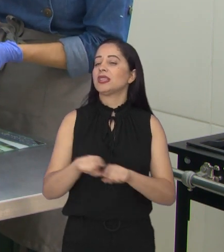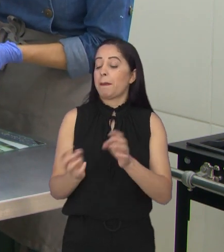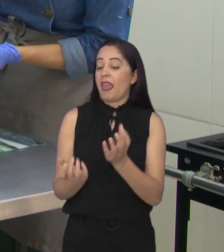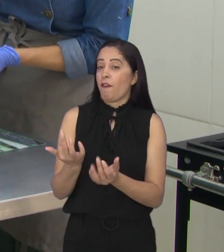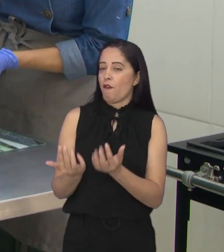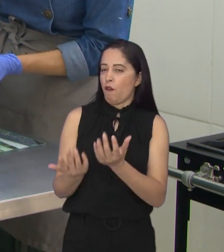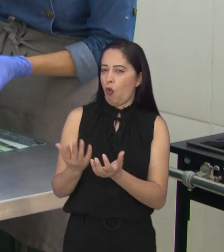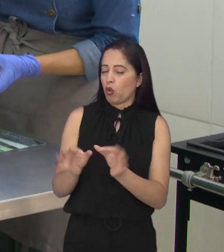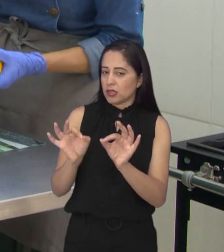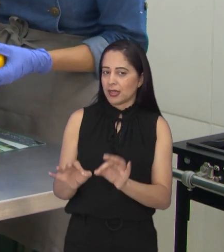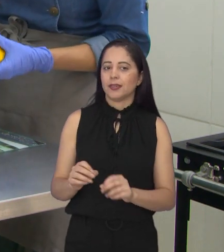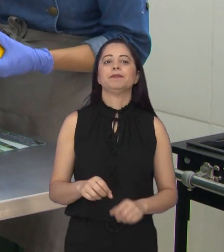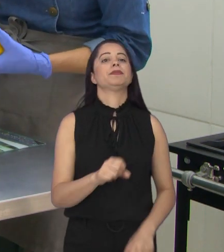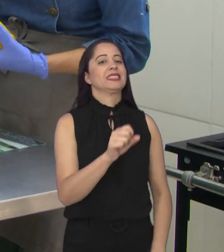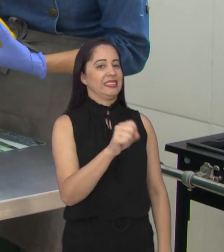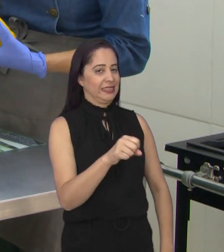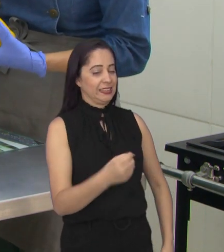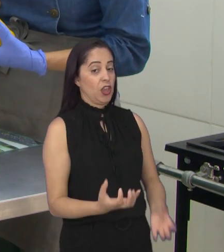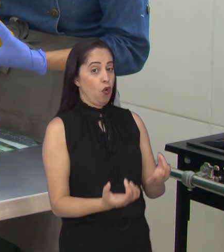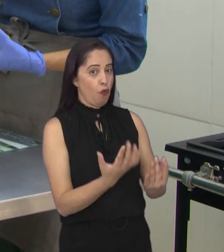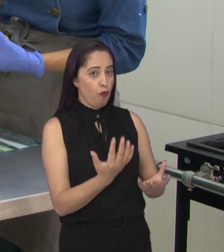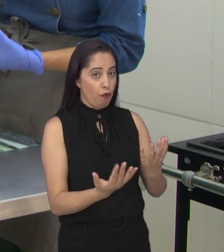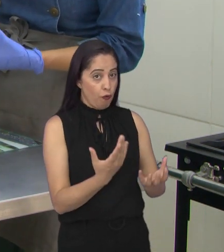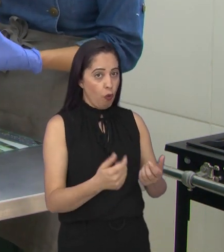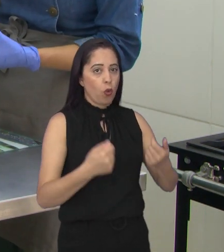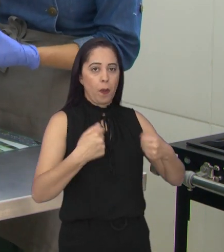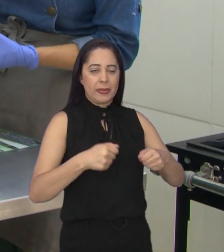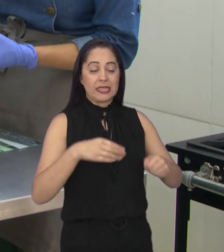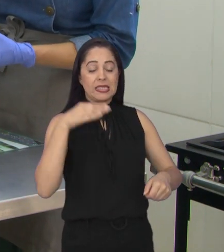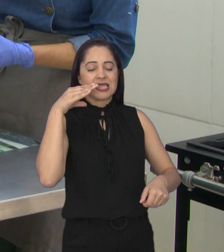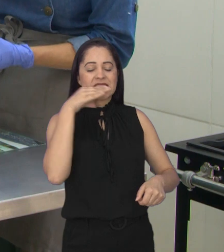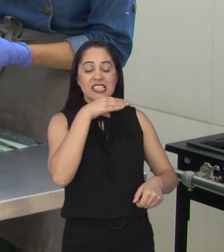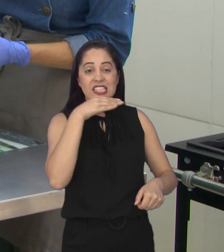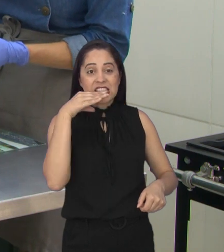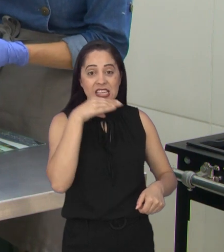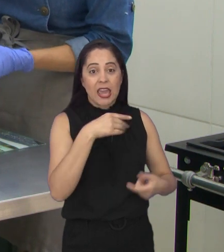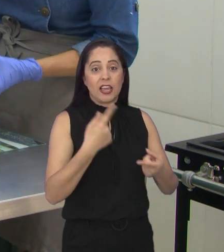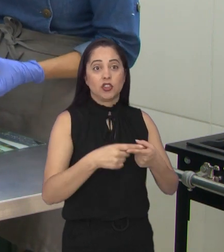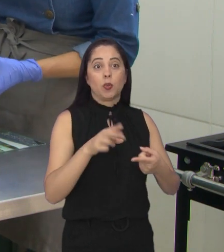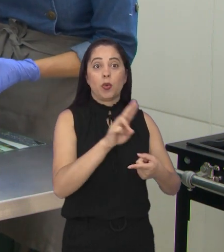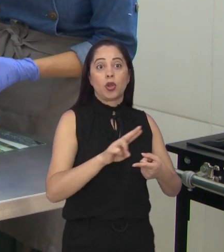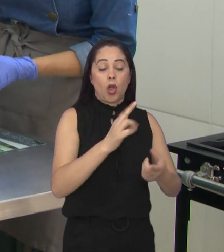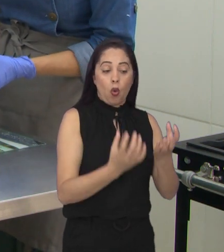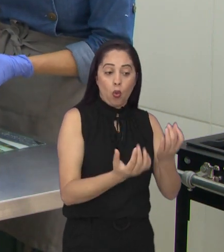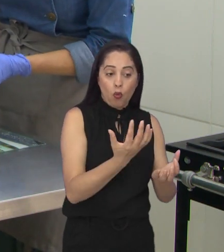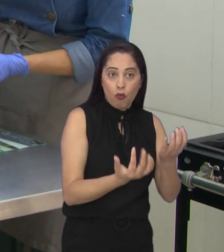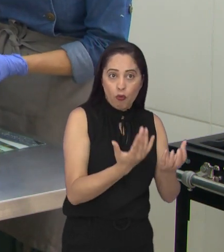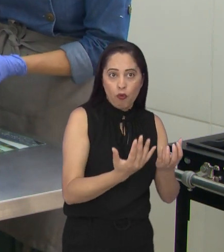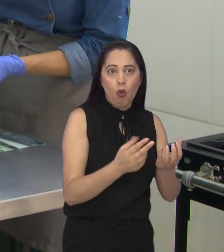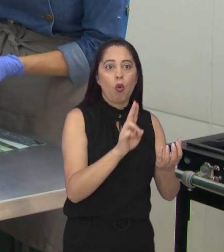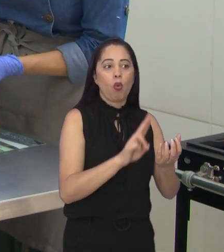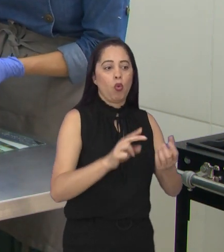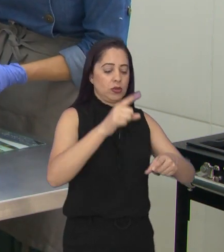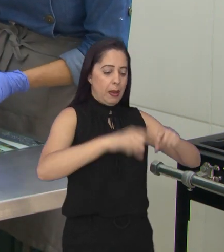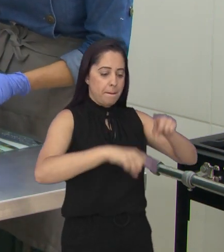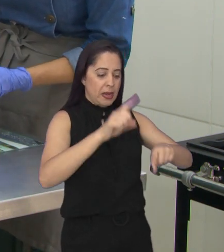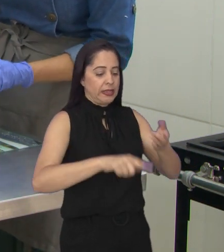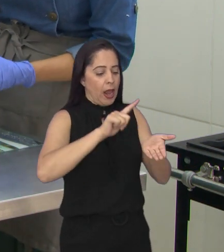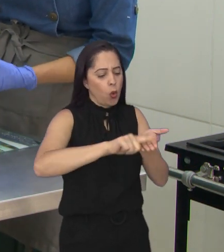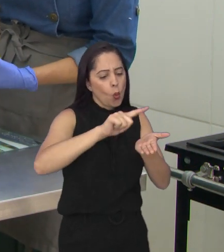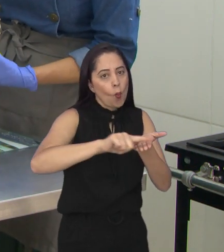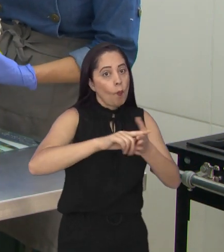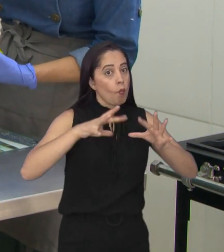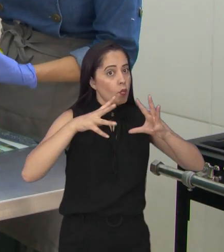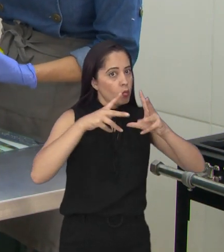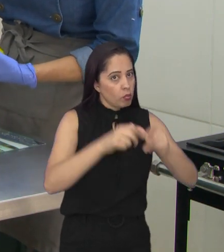o fogo, é isso? Muito, muito. O fogo tem que estar ao nosso favor, porque a gente usa para esterilizar todos os equipamentos, esterilizar